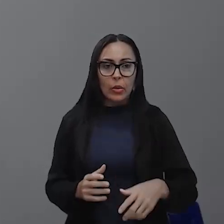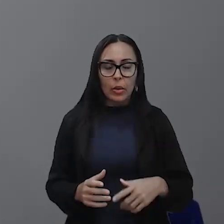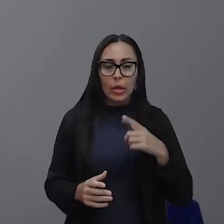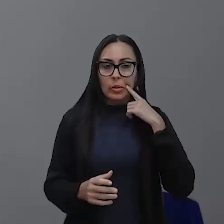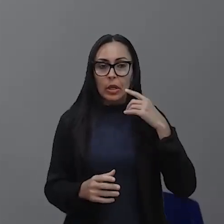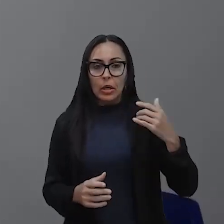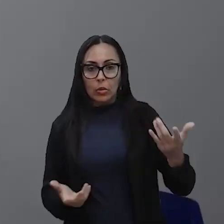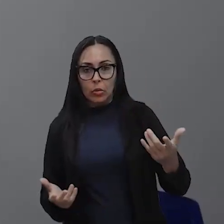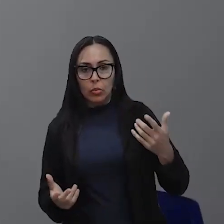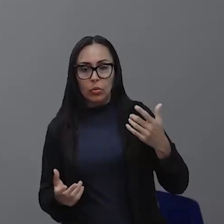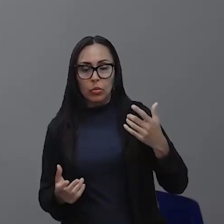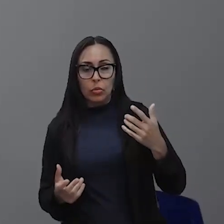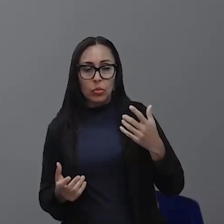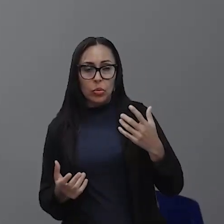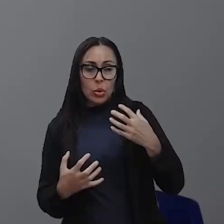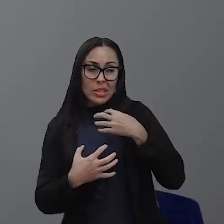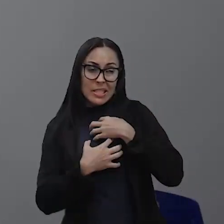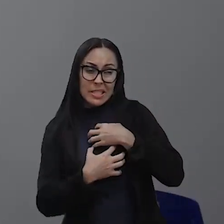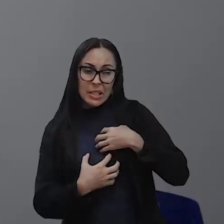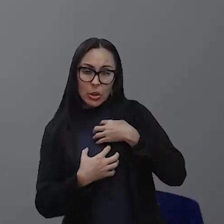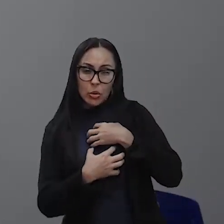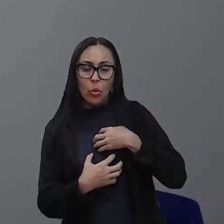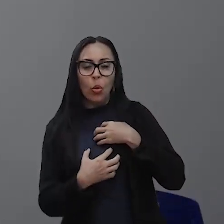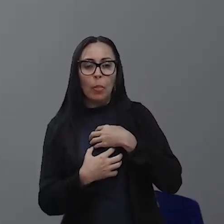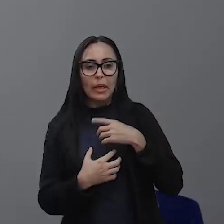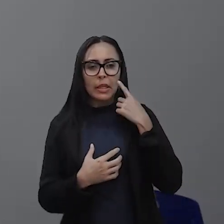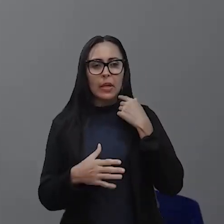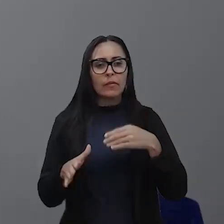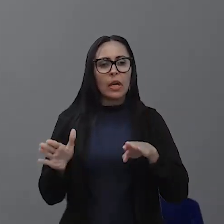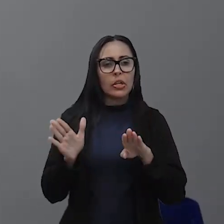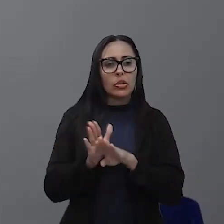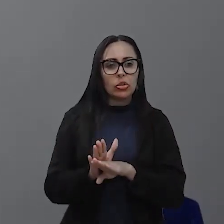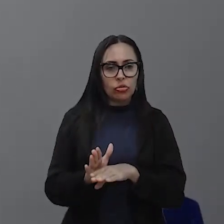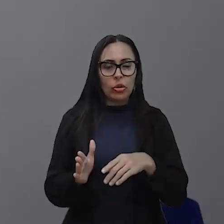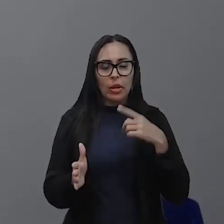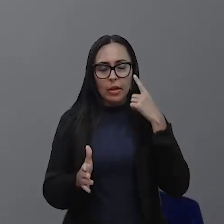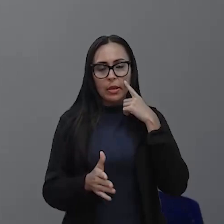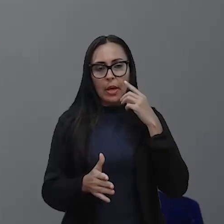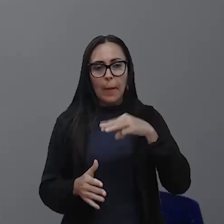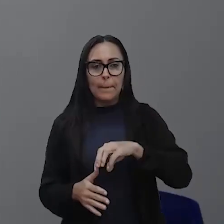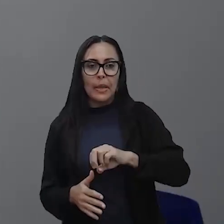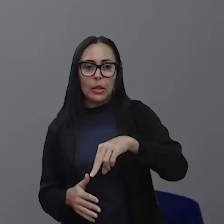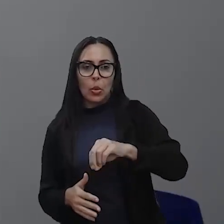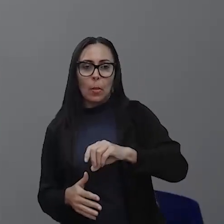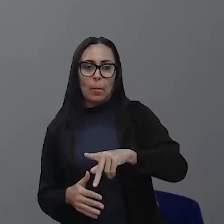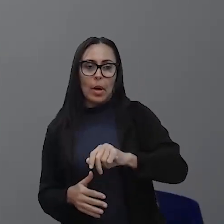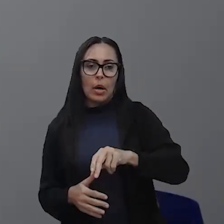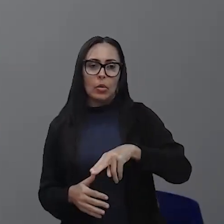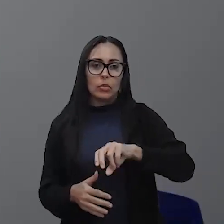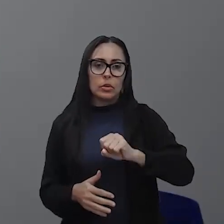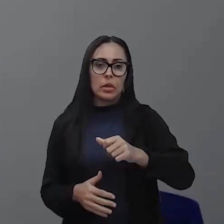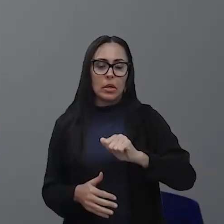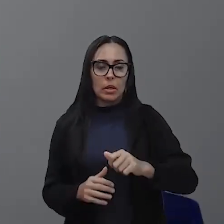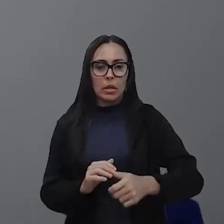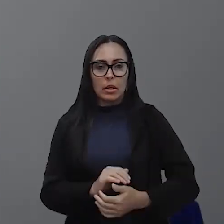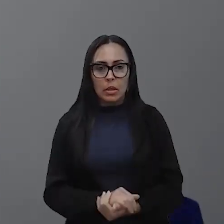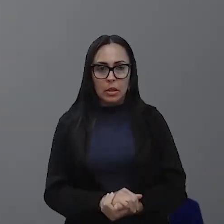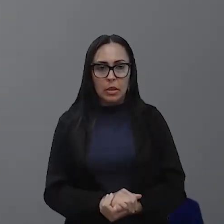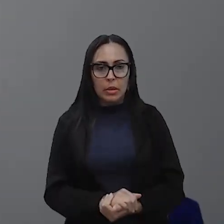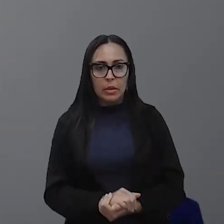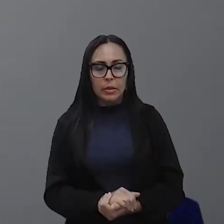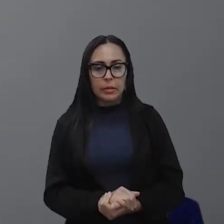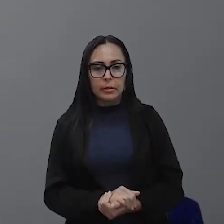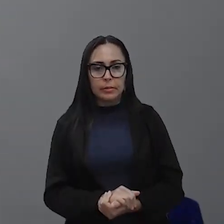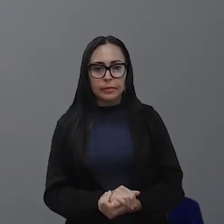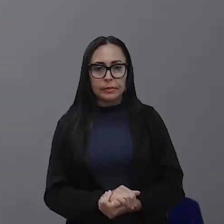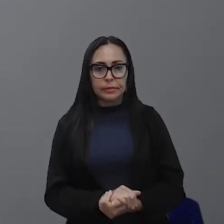sintomas de que vai chegar a menopausa. Já está com sintomas, calor, tudo isso, tá? A menstruação também já está falhando. E em caso de